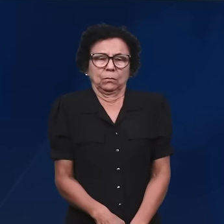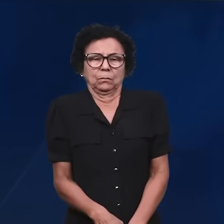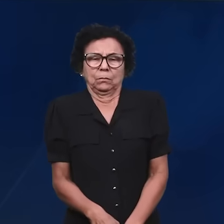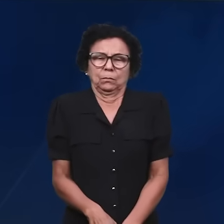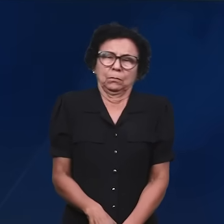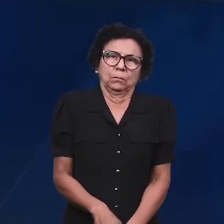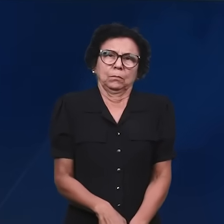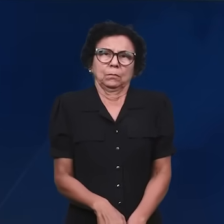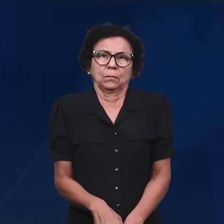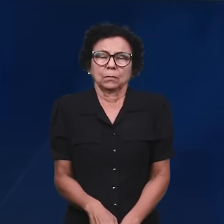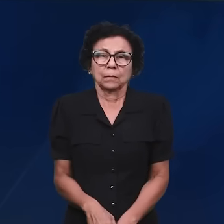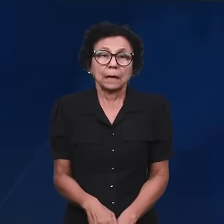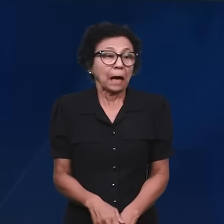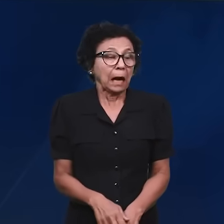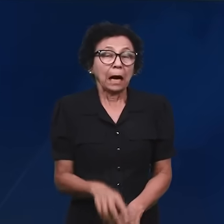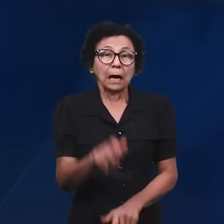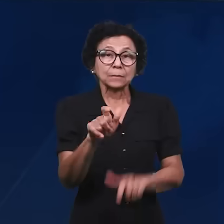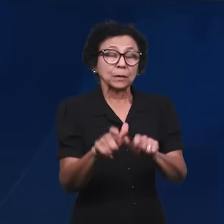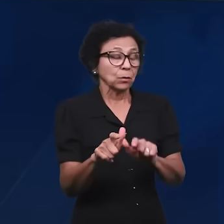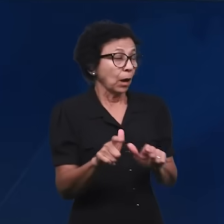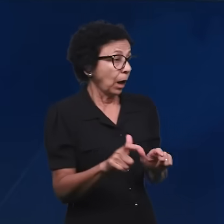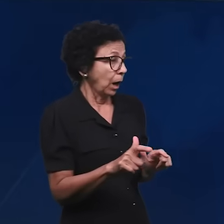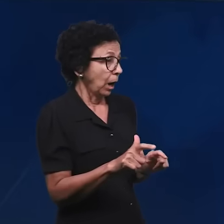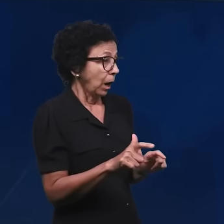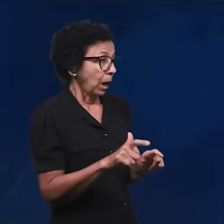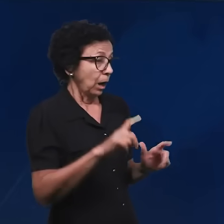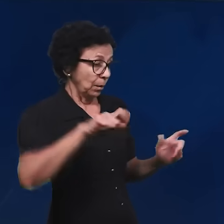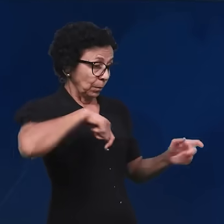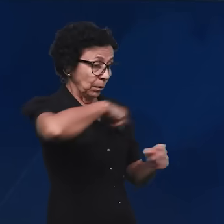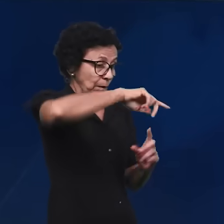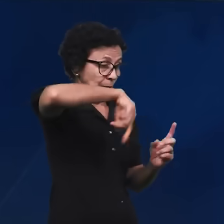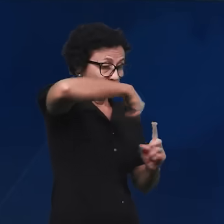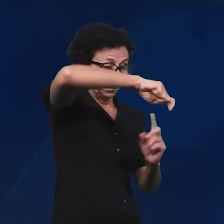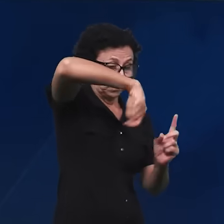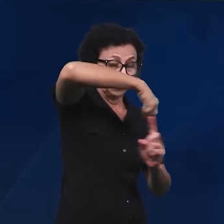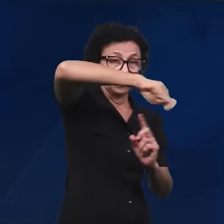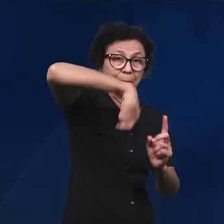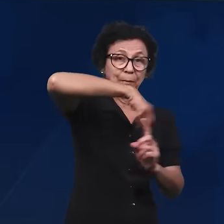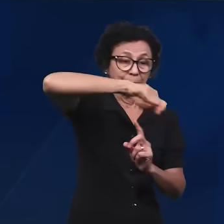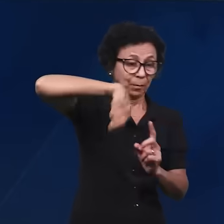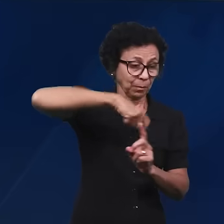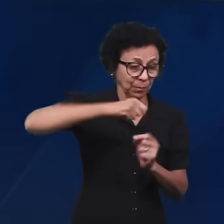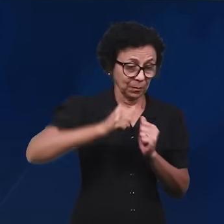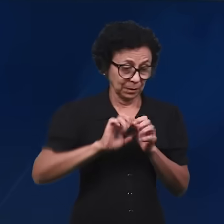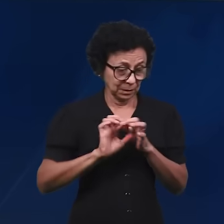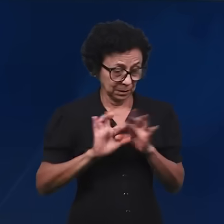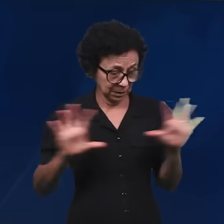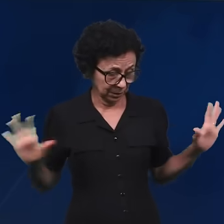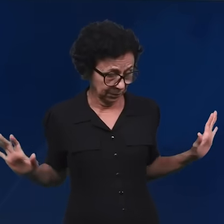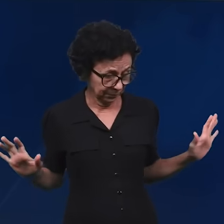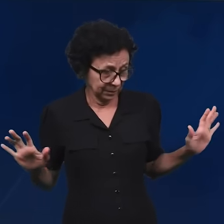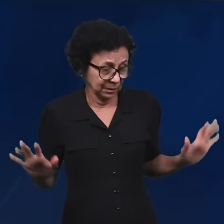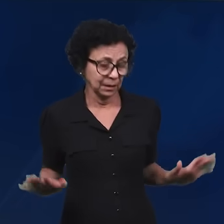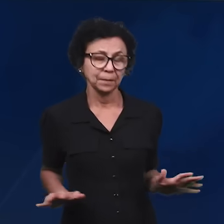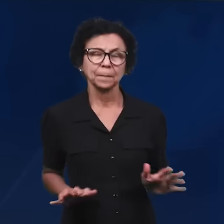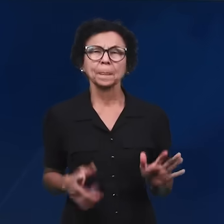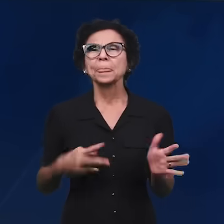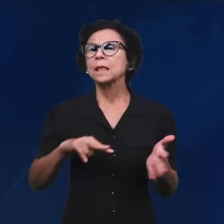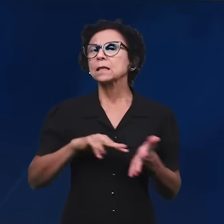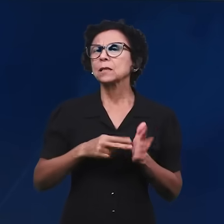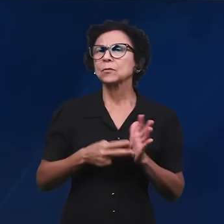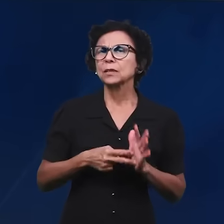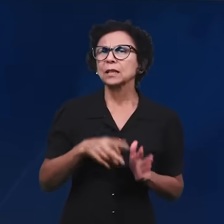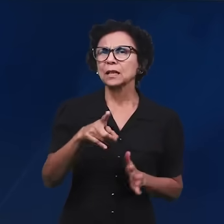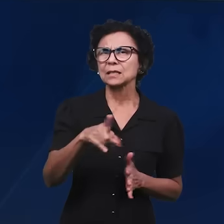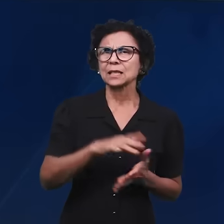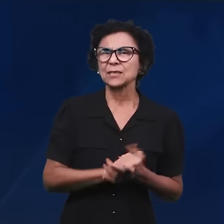vida, né? É a libertação em Cristo Jesus. Né? Jesus, às vezes, tem que dar assistência a alguém que chegou na igreja, alguém está precisando de uma assistência, está com a faixa ainda